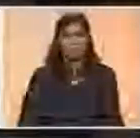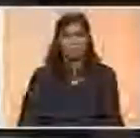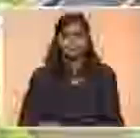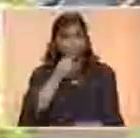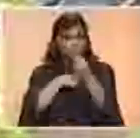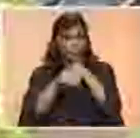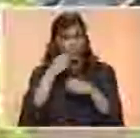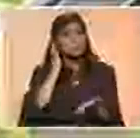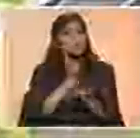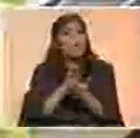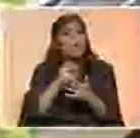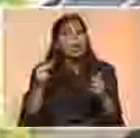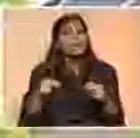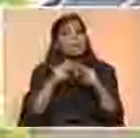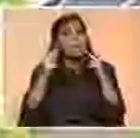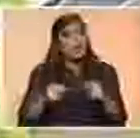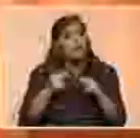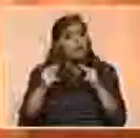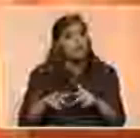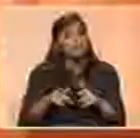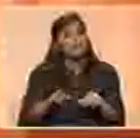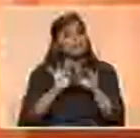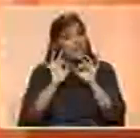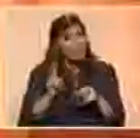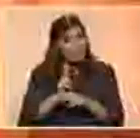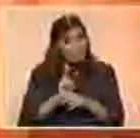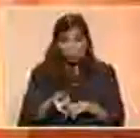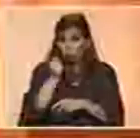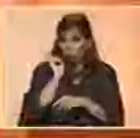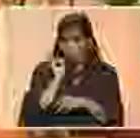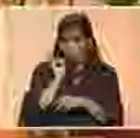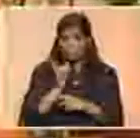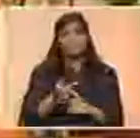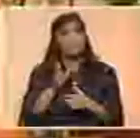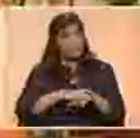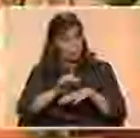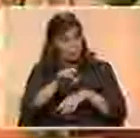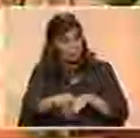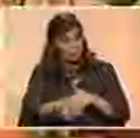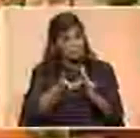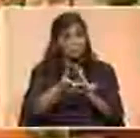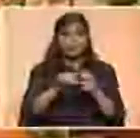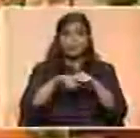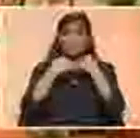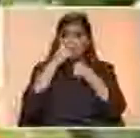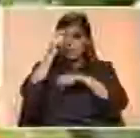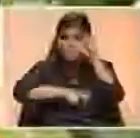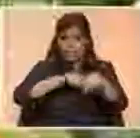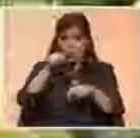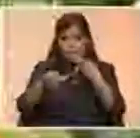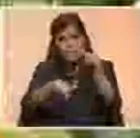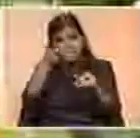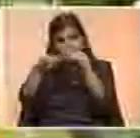Comer só saladas não é sinónimo de vegetarianismo. Por isso, o Sociedade Civil de hoje analisa esta